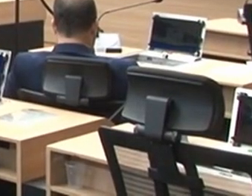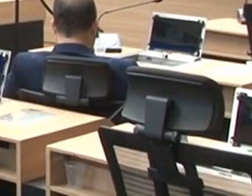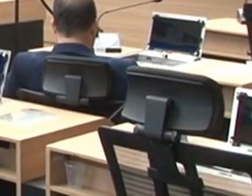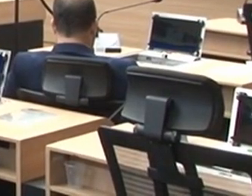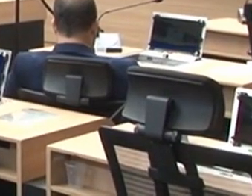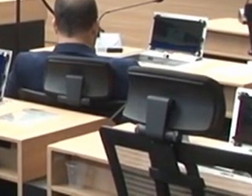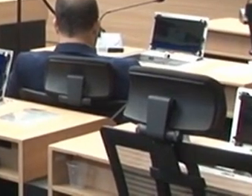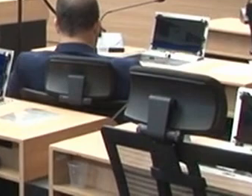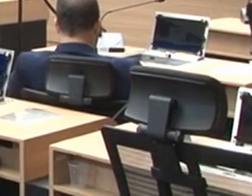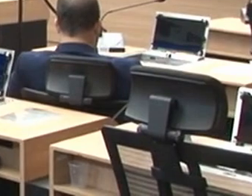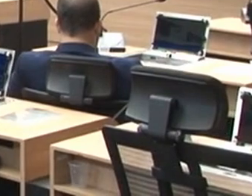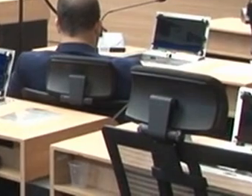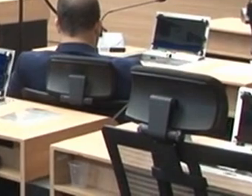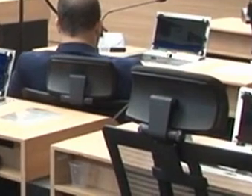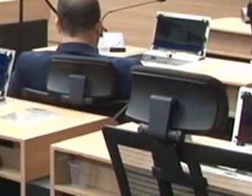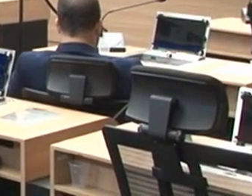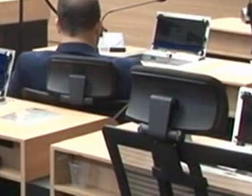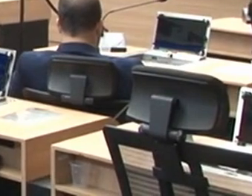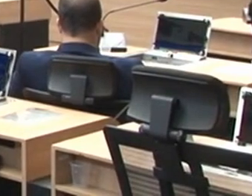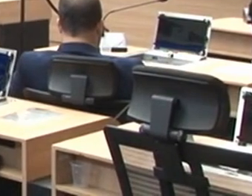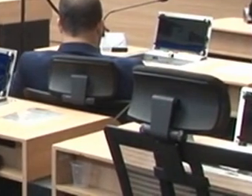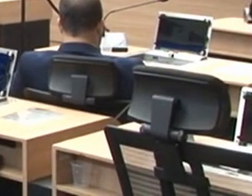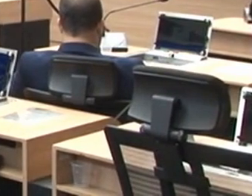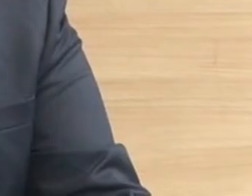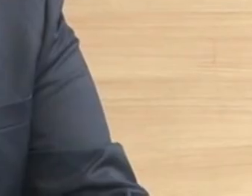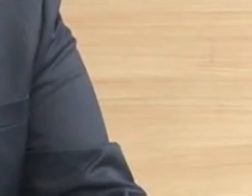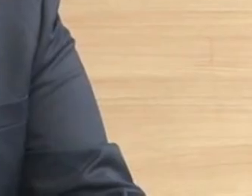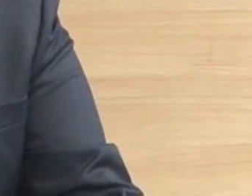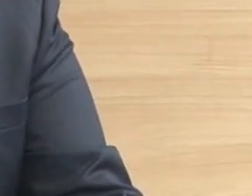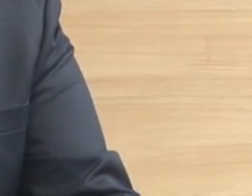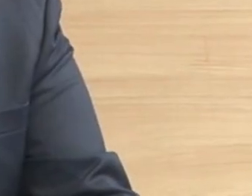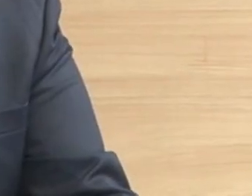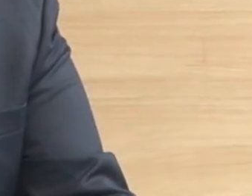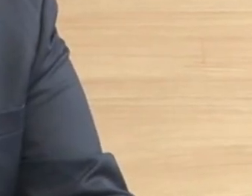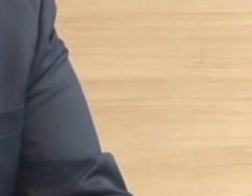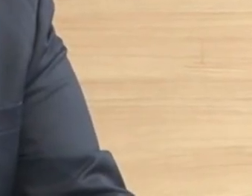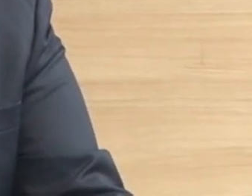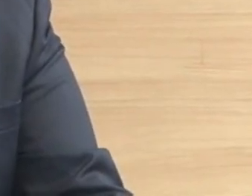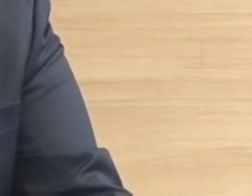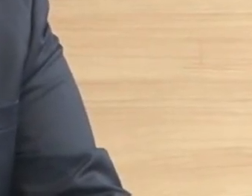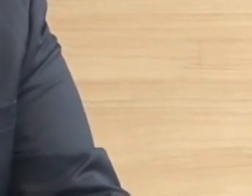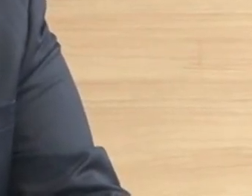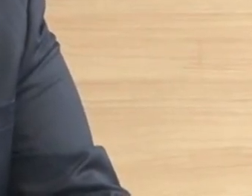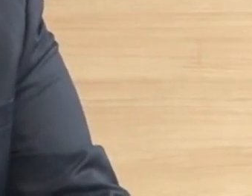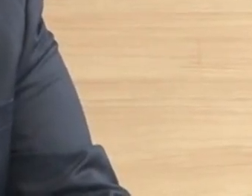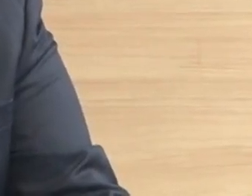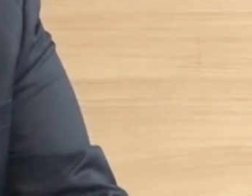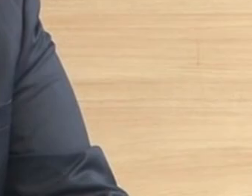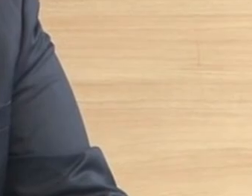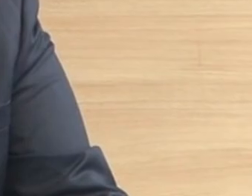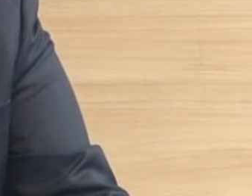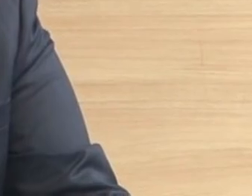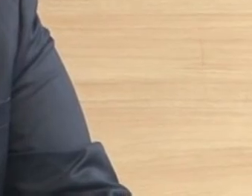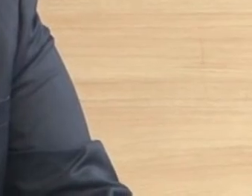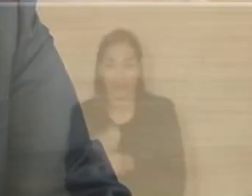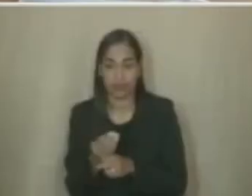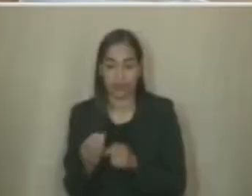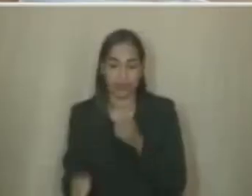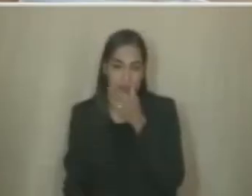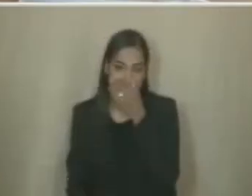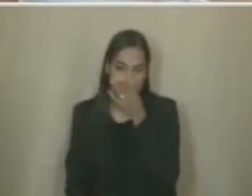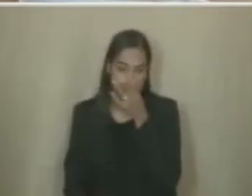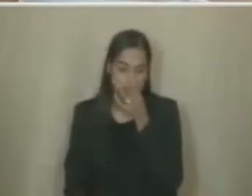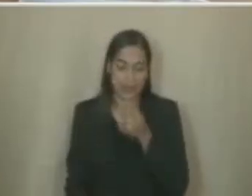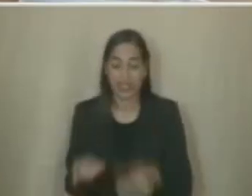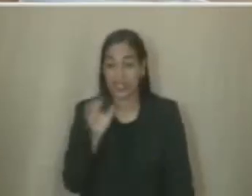câmara do Recife parlamentar também cobrou da gestão Municipal a concretização de ações previstas no programa Promorar